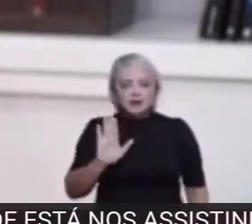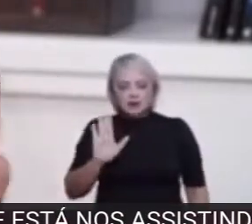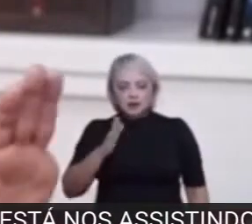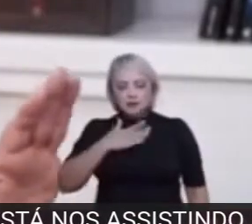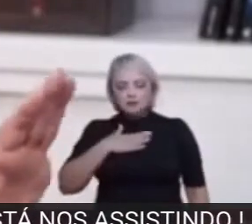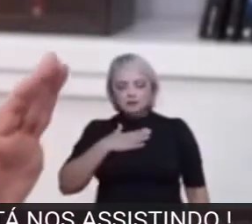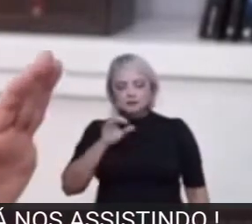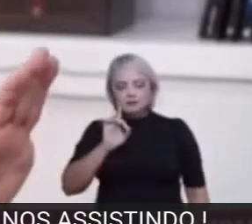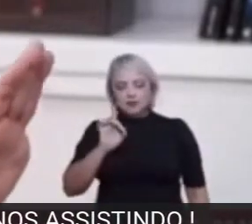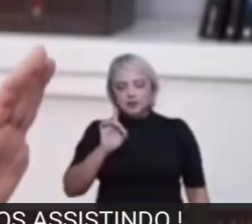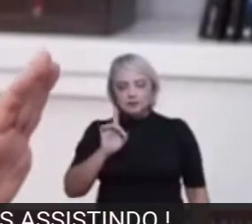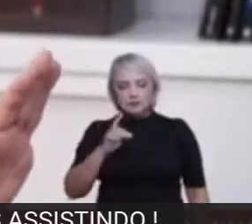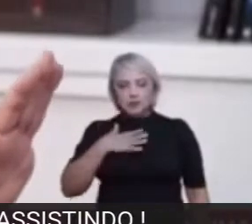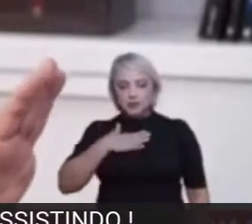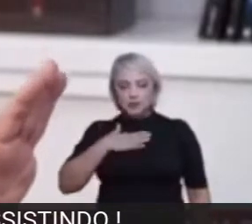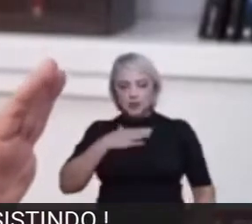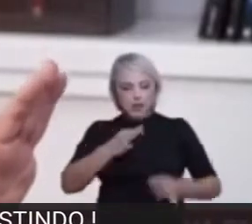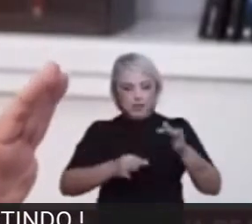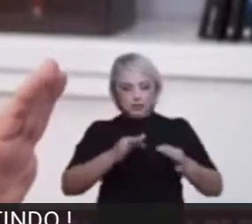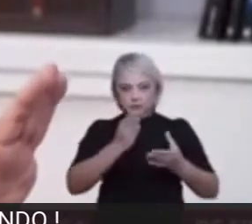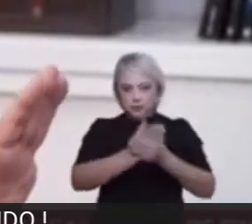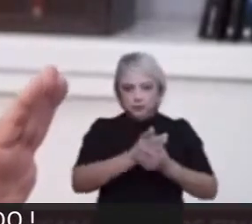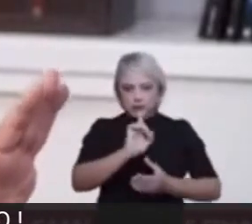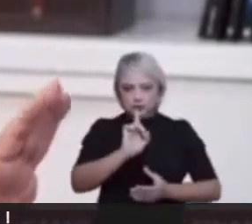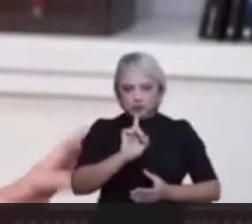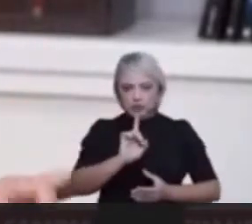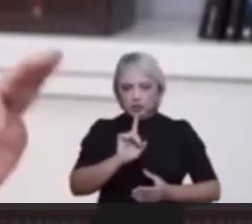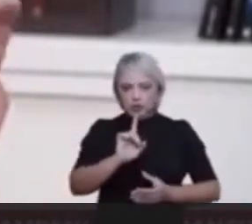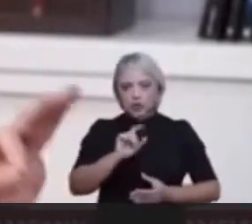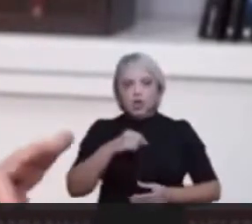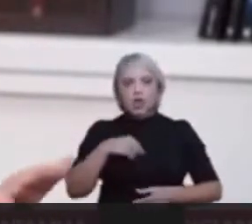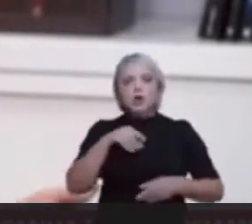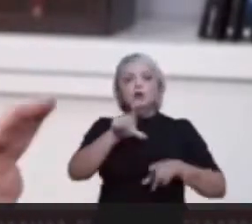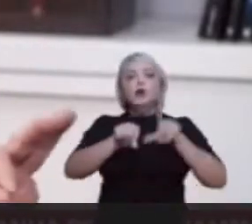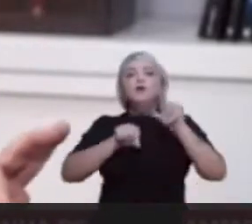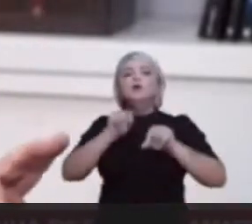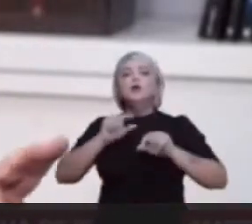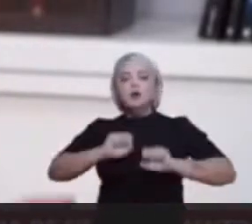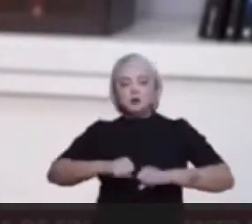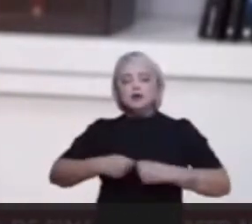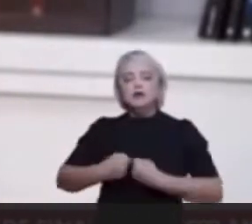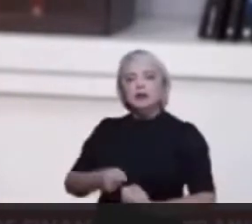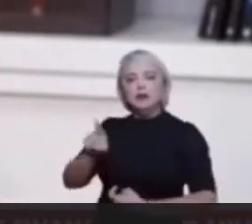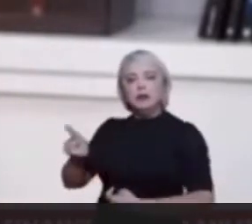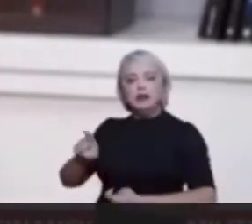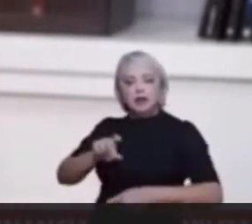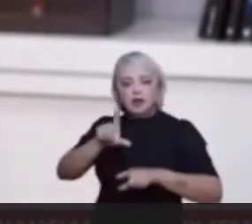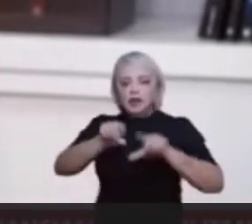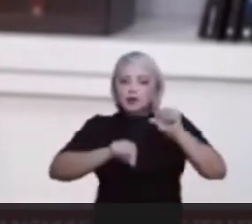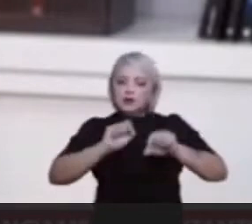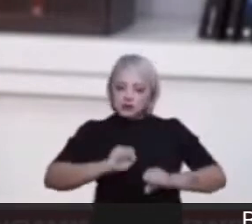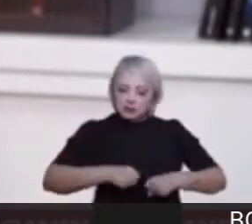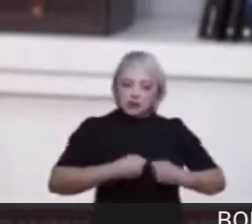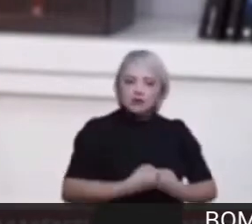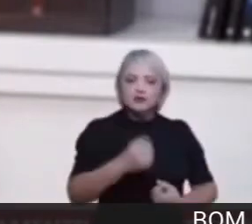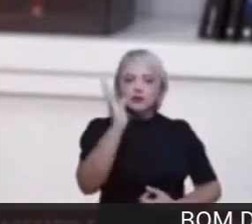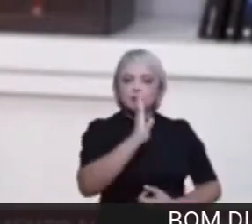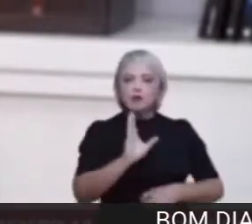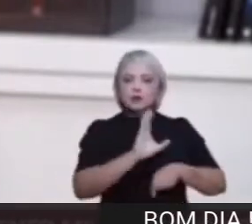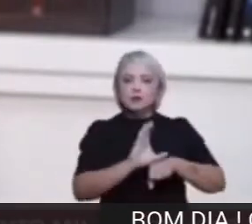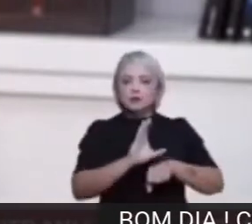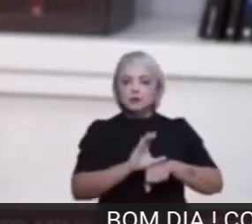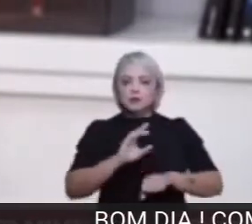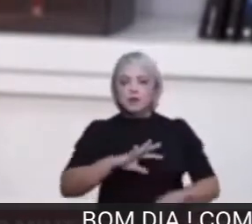no meu caso. Eu não indiquei eles para votarem e me defender, eu indiquei eles para defender o Brasil e a Constituição. Mas eu acho